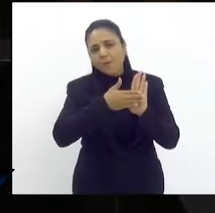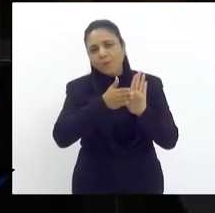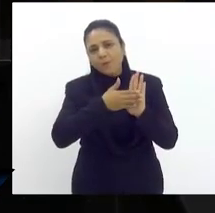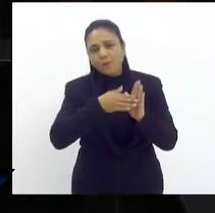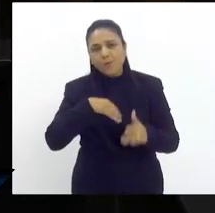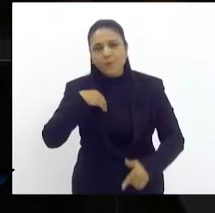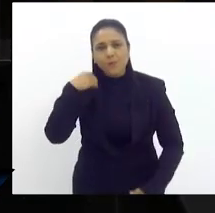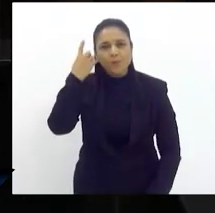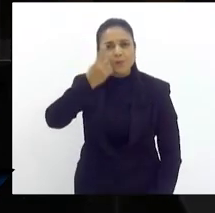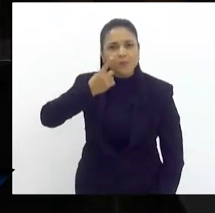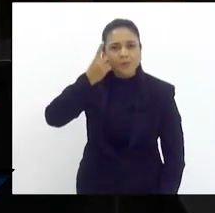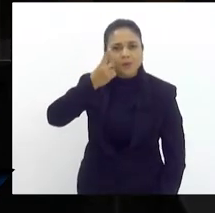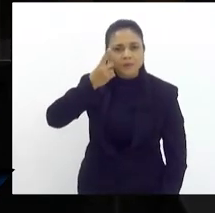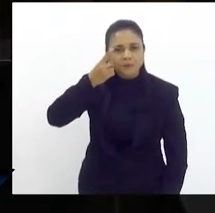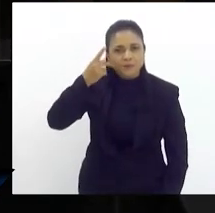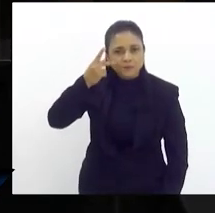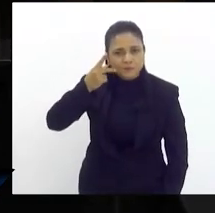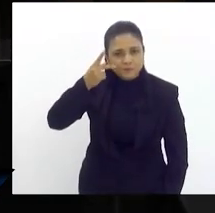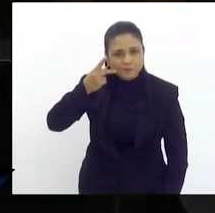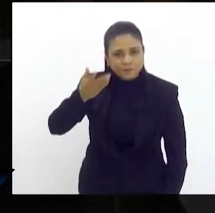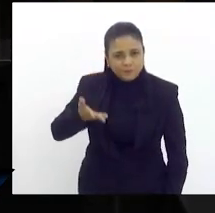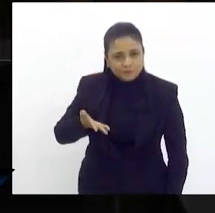até porque